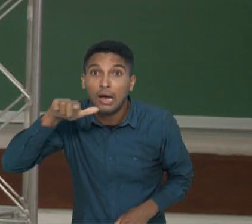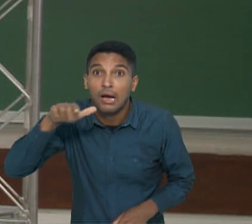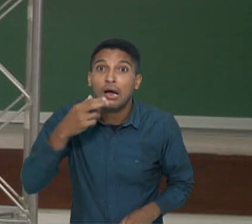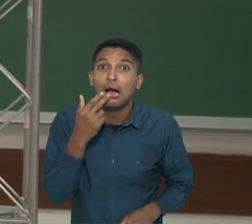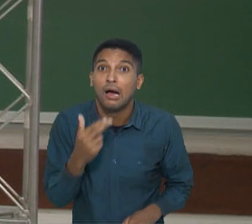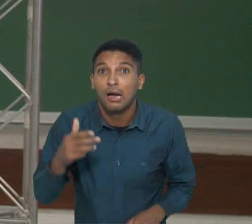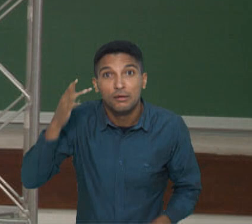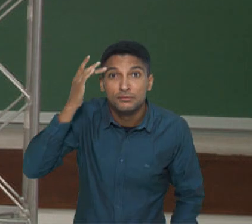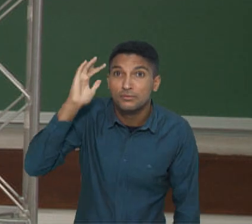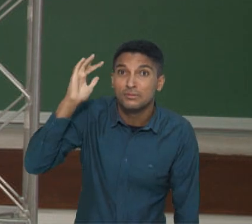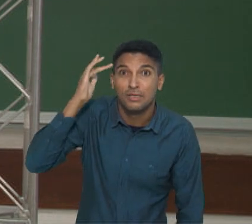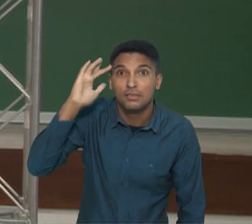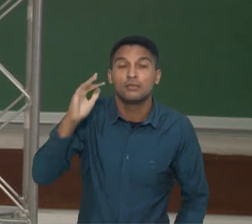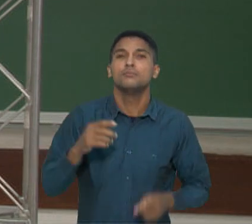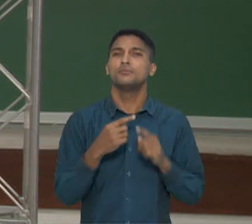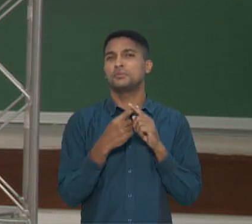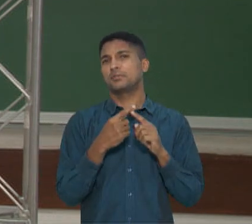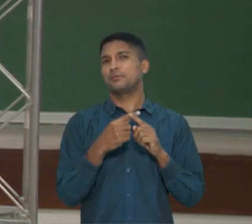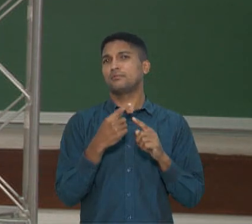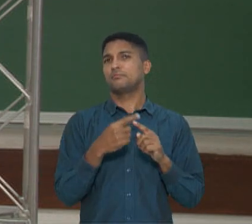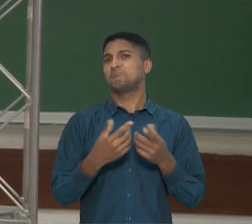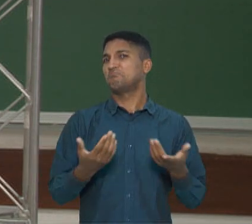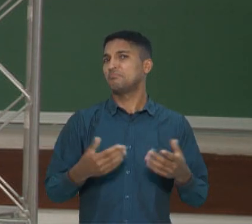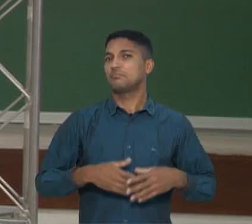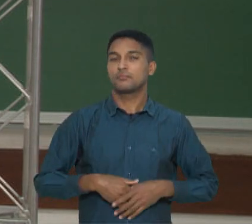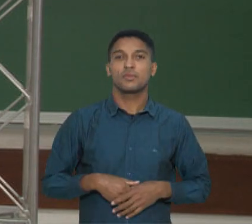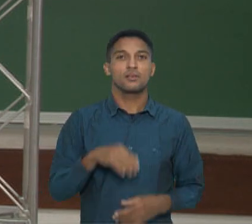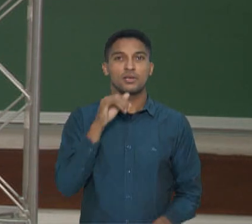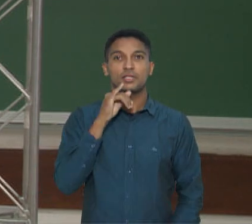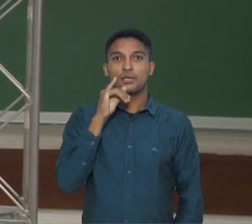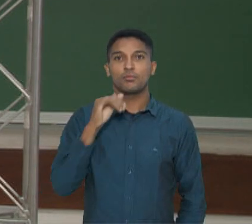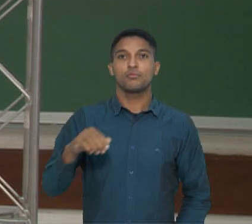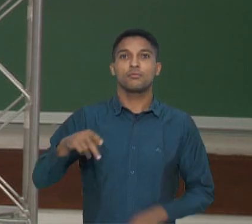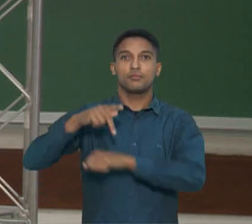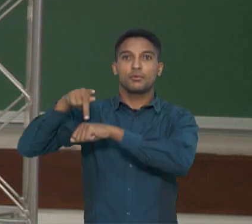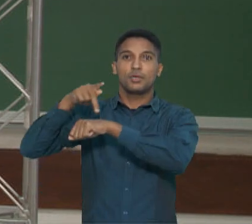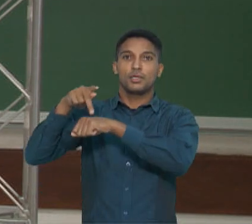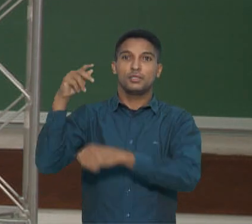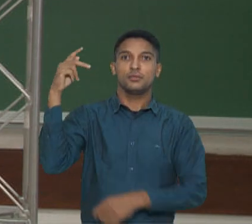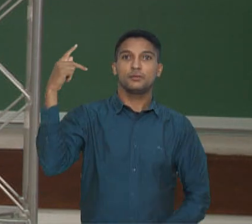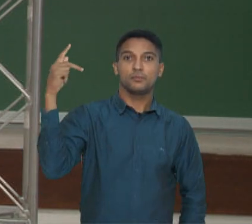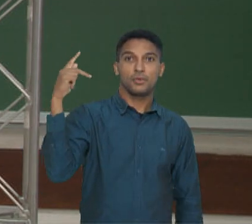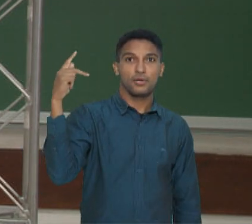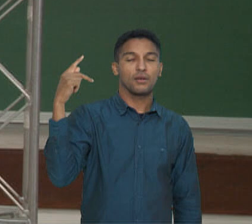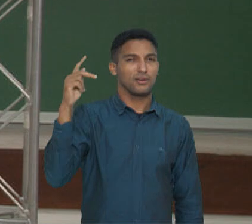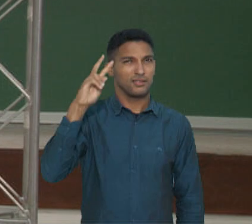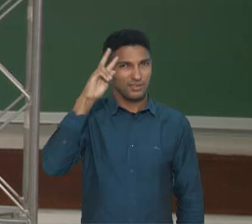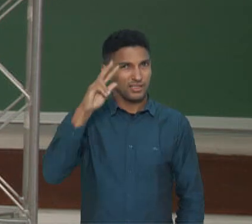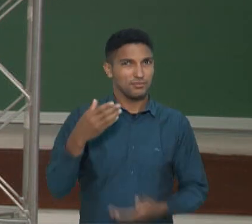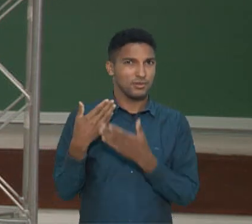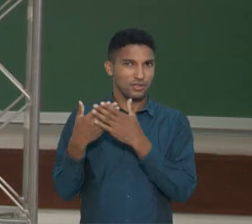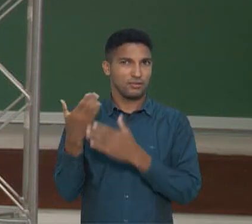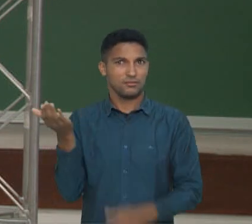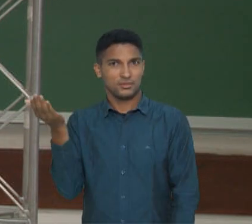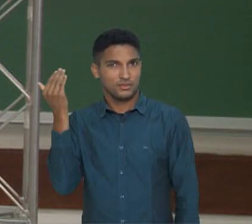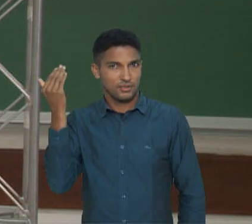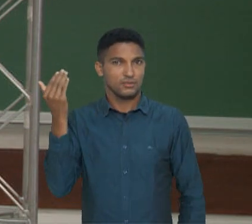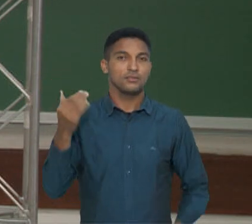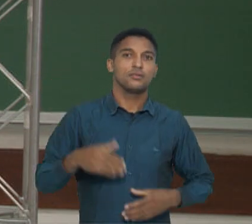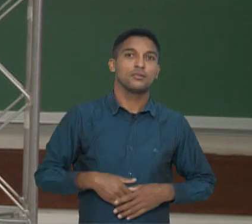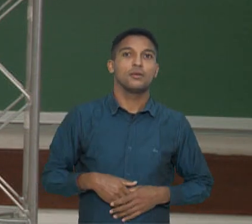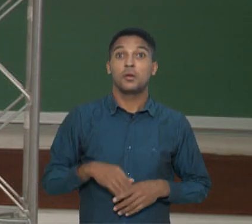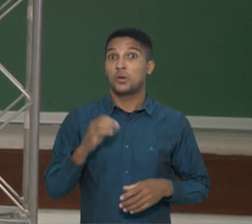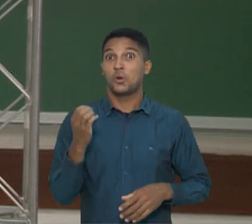se pensando. Se eu for, por exemplo, para o Paraguai, lembram que nós falamos isso na aula passada? Ou